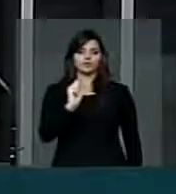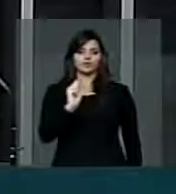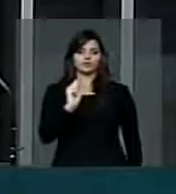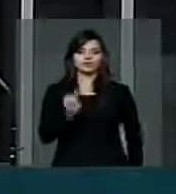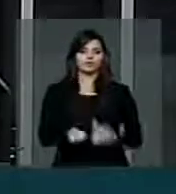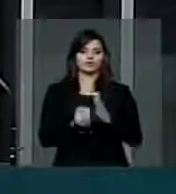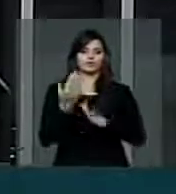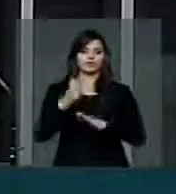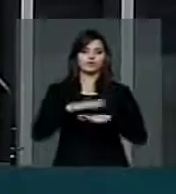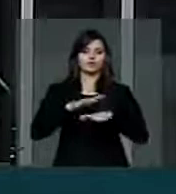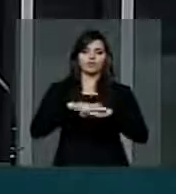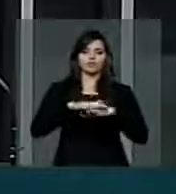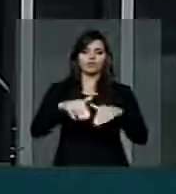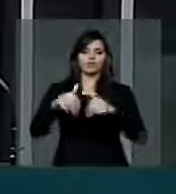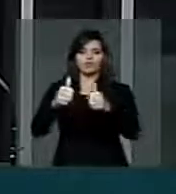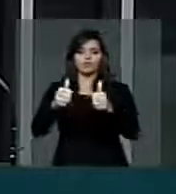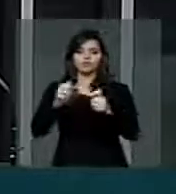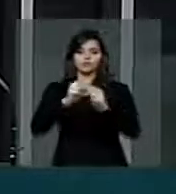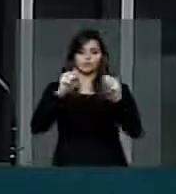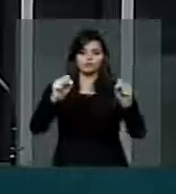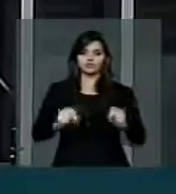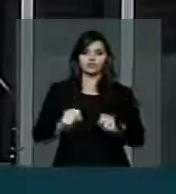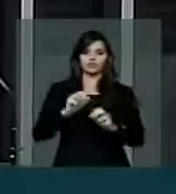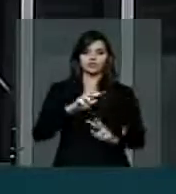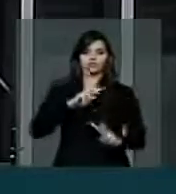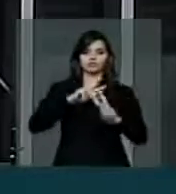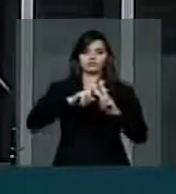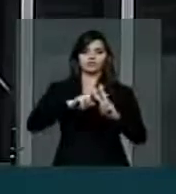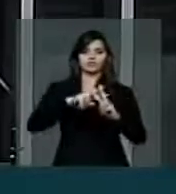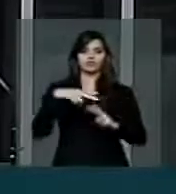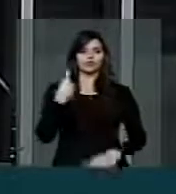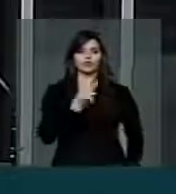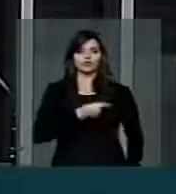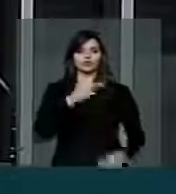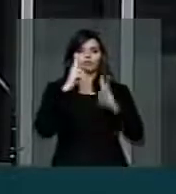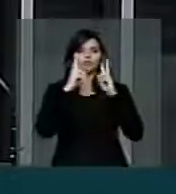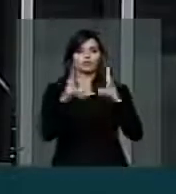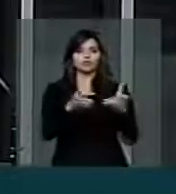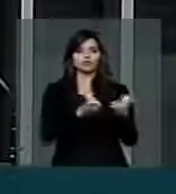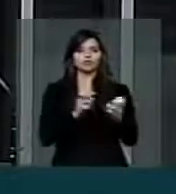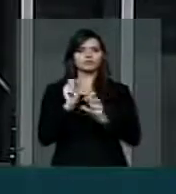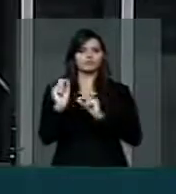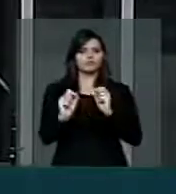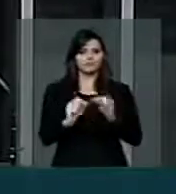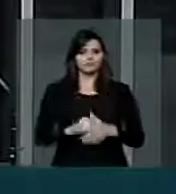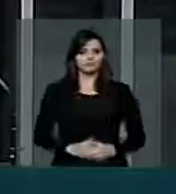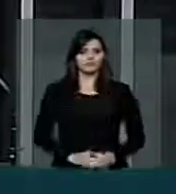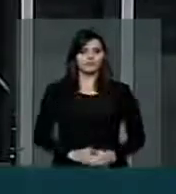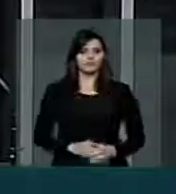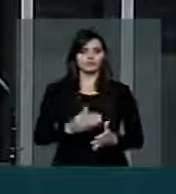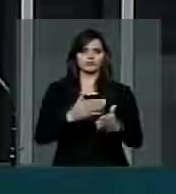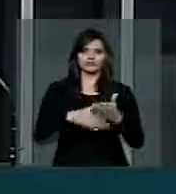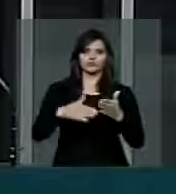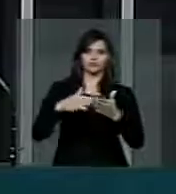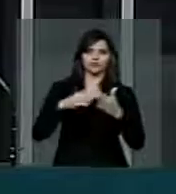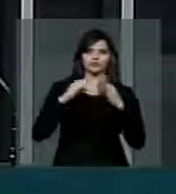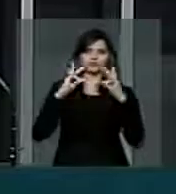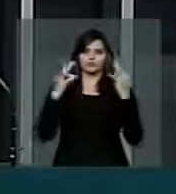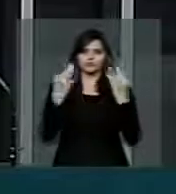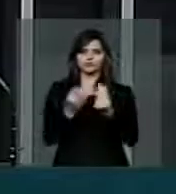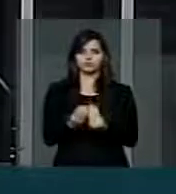o aperfeiçoamento do sistema prisional, e o que nós observamos é que todo esse